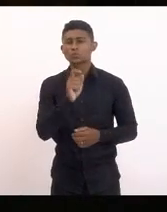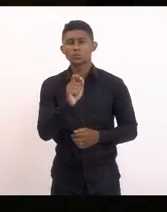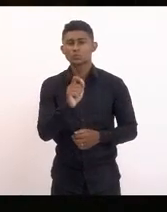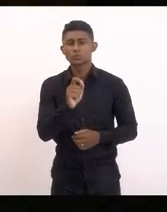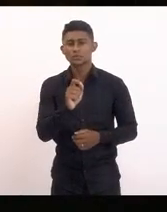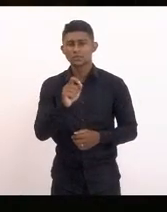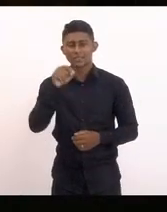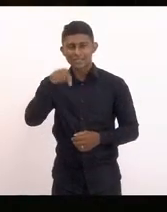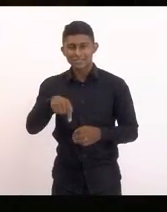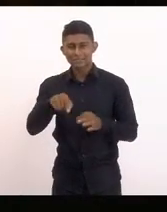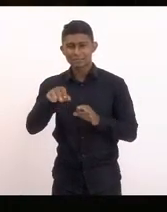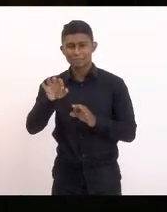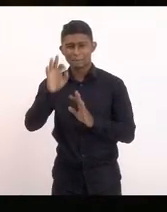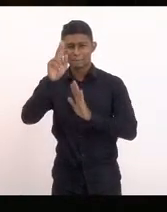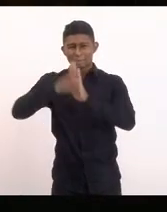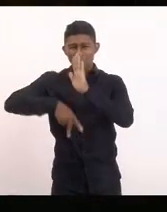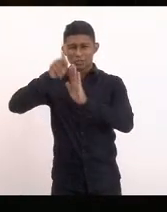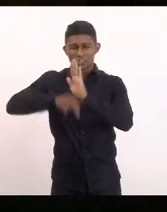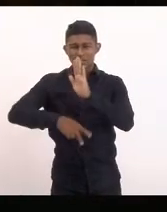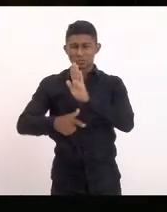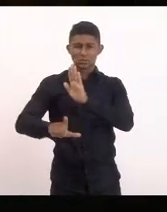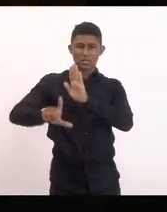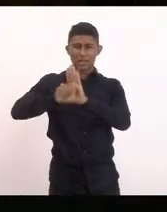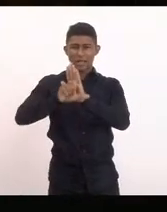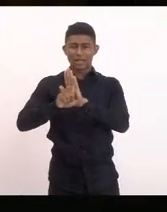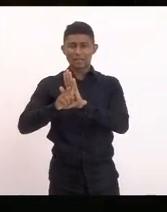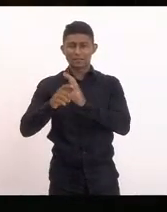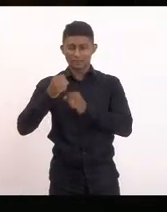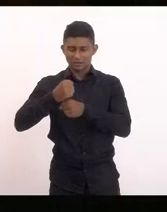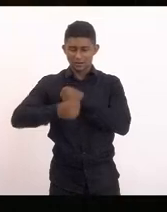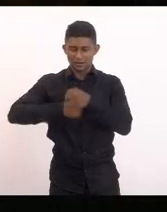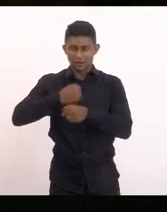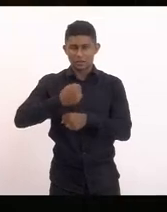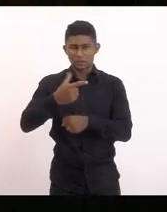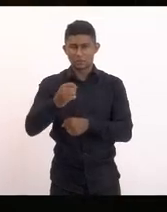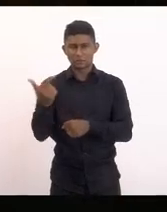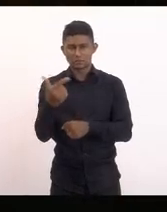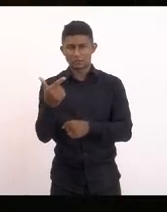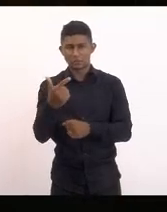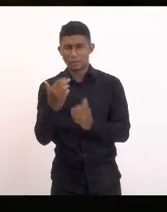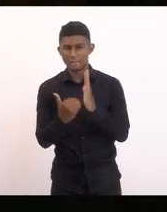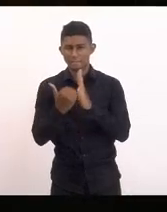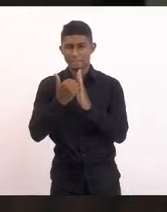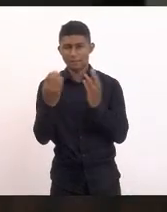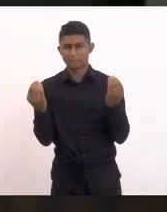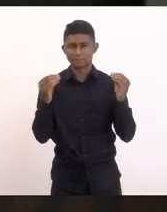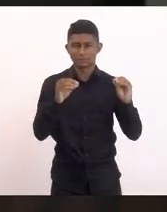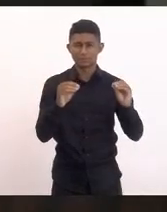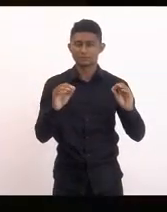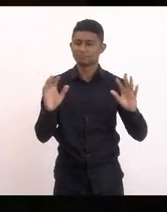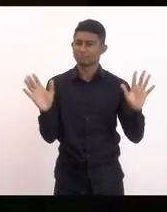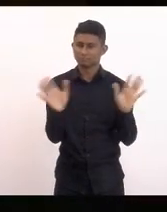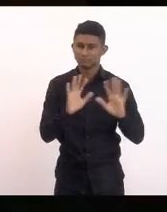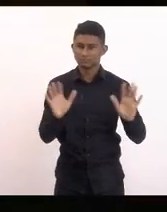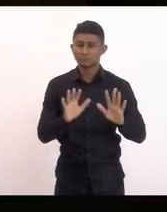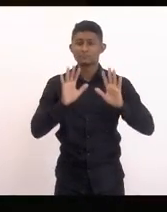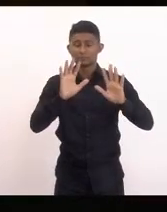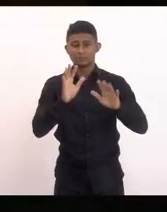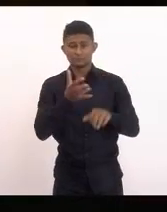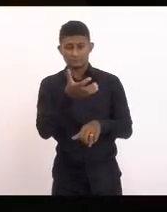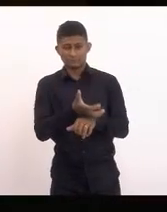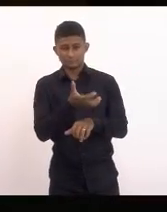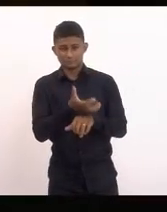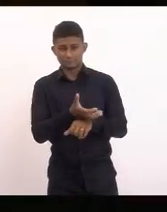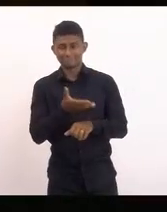mais nenhum projeto de lei nesta casa no ano subsequente. Para concluir, por favor, deputado. Mas a matéria, senhor